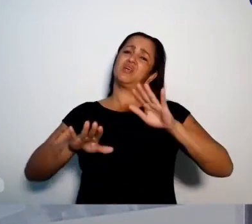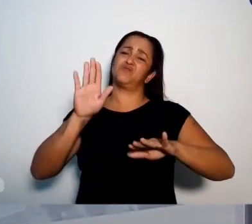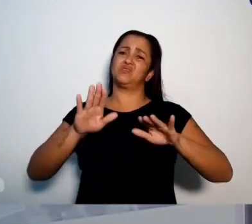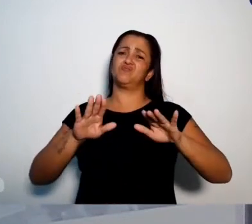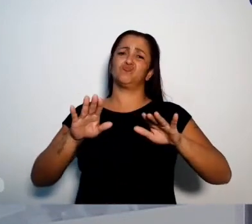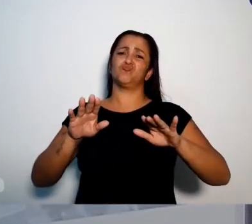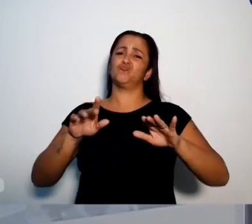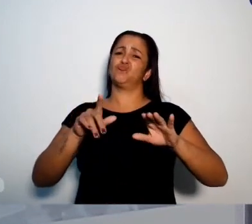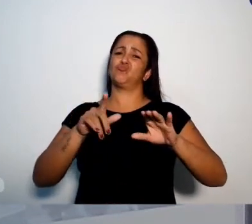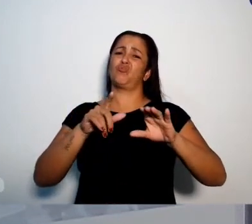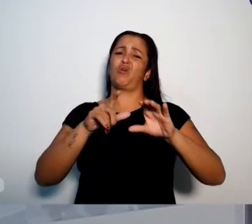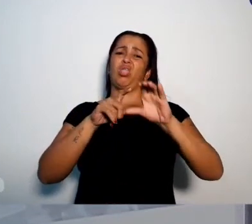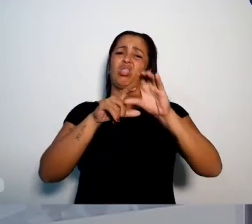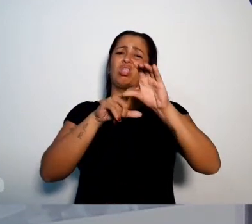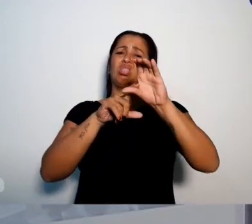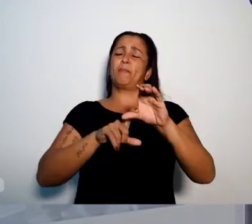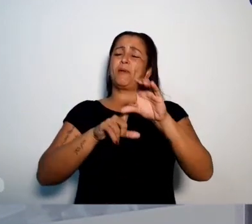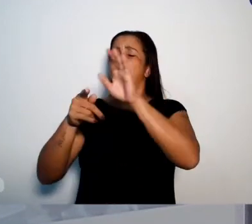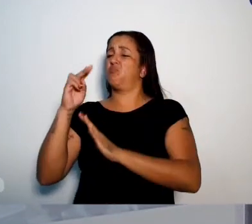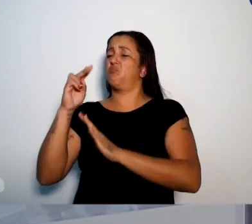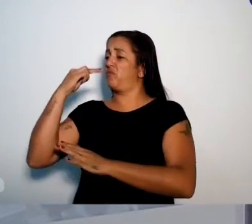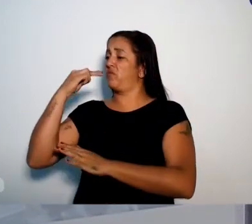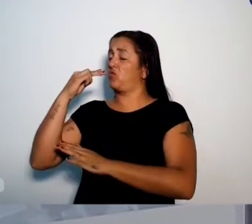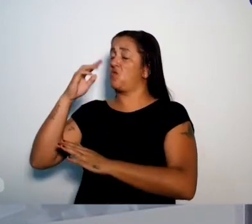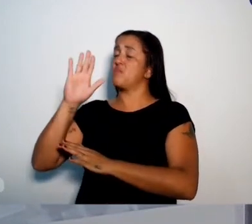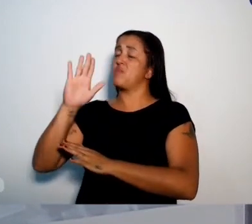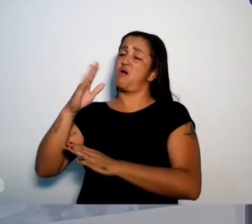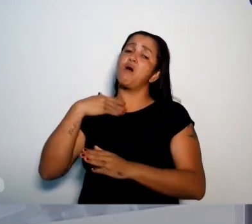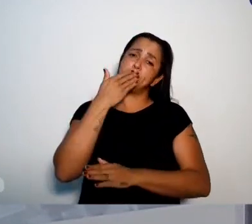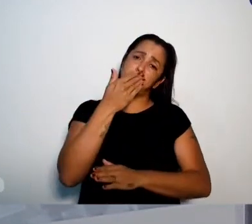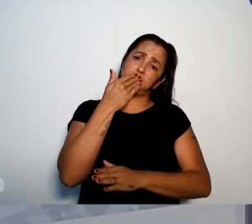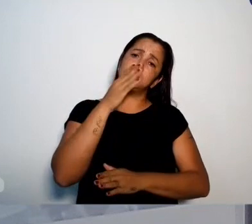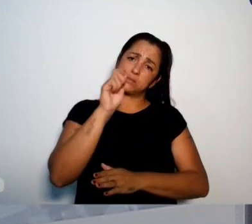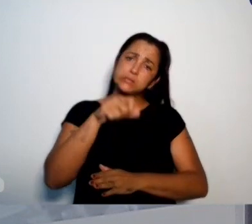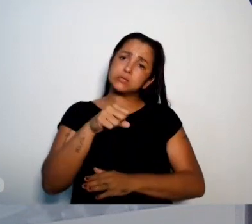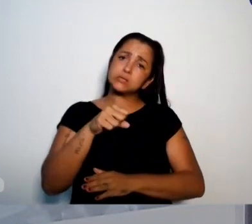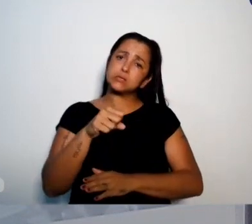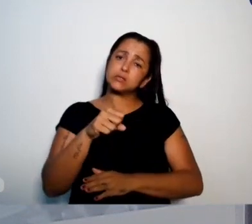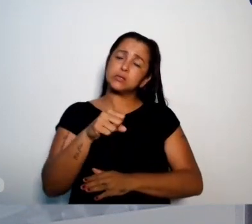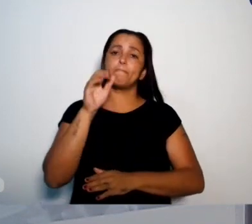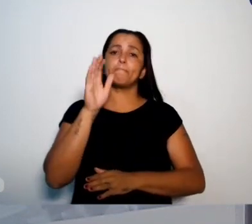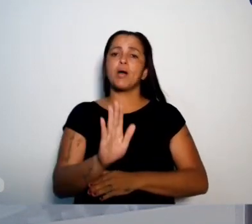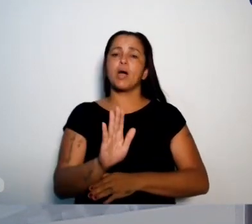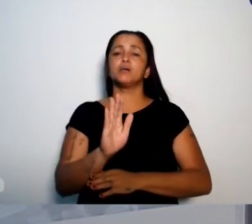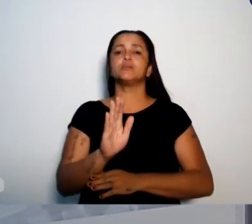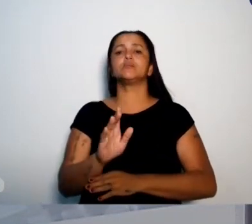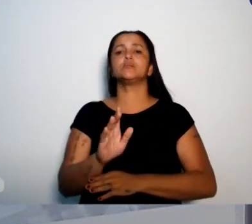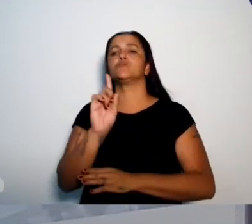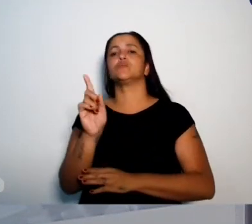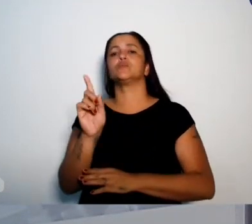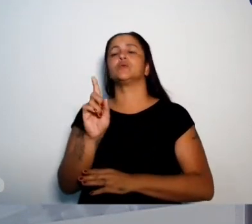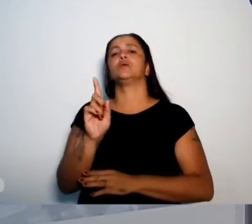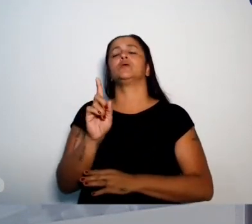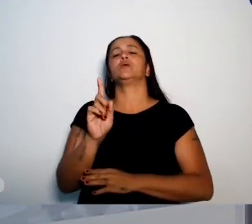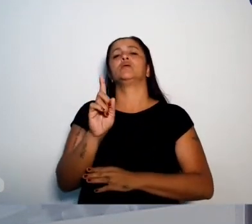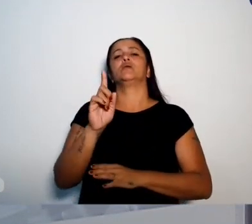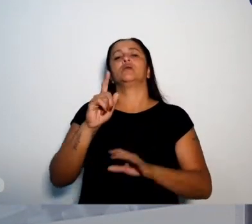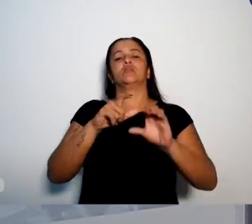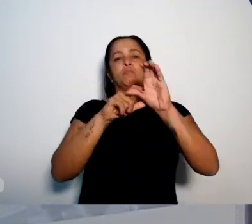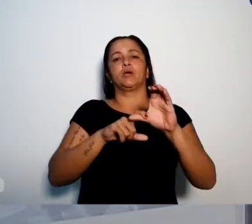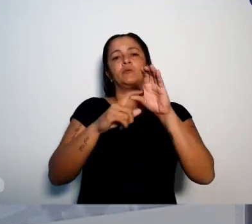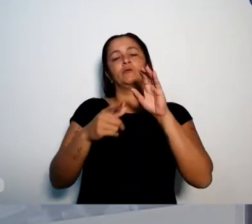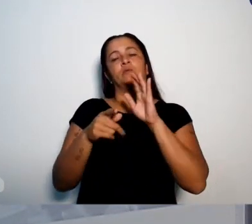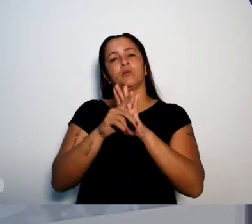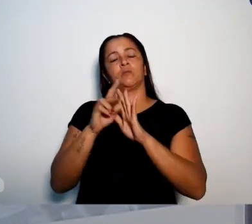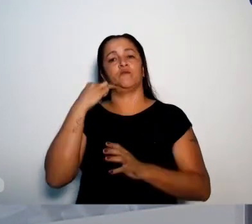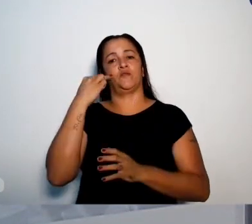do vereador, né? A gente faz a solicitação, mas não depende só do vereador. Mas alguns foram atendidos e